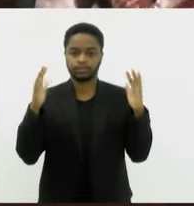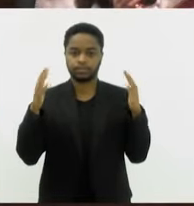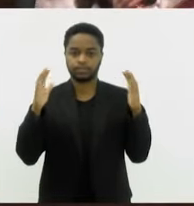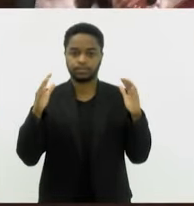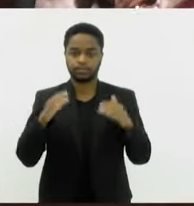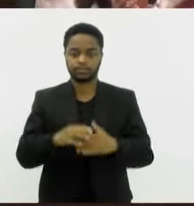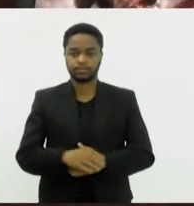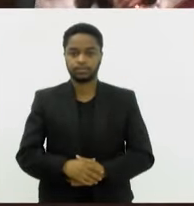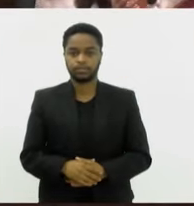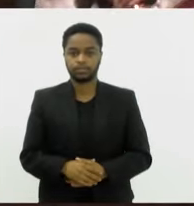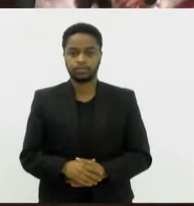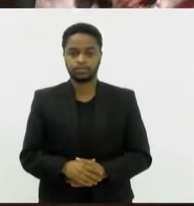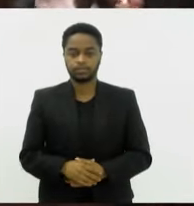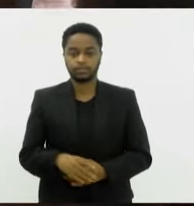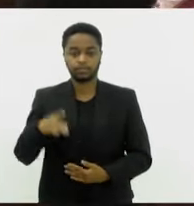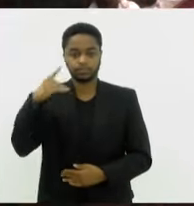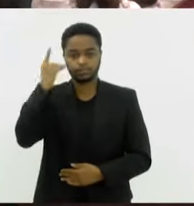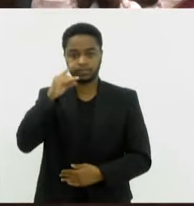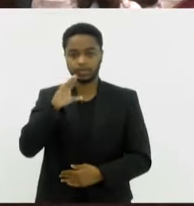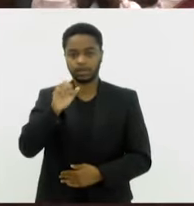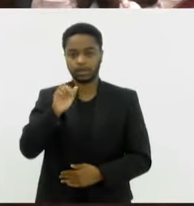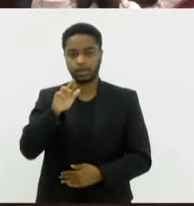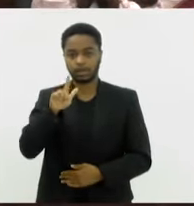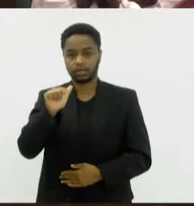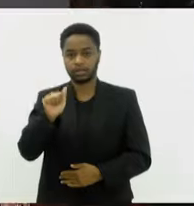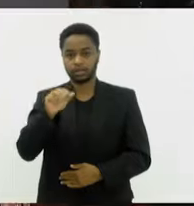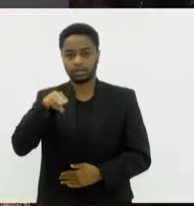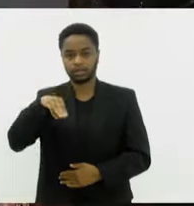Jordão a deputada Carla